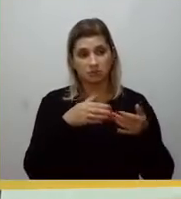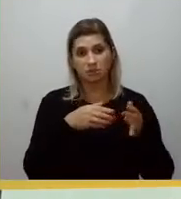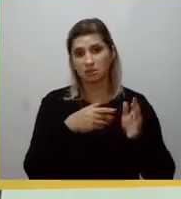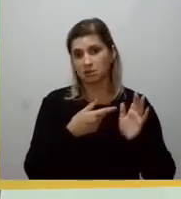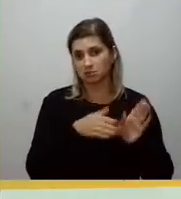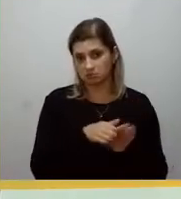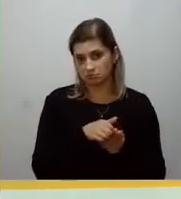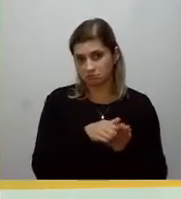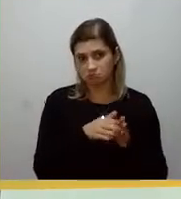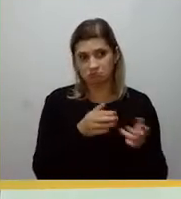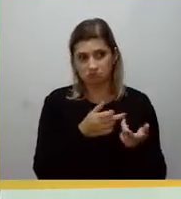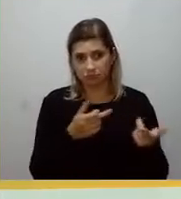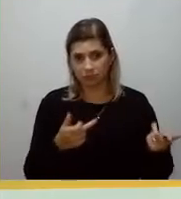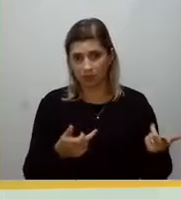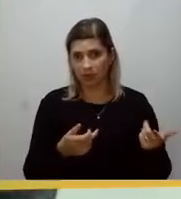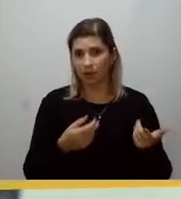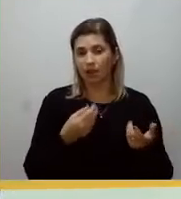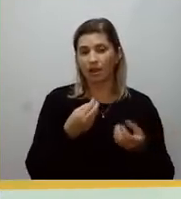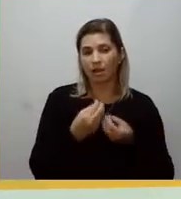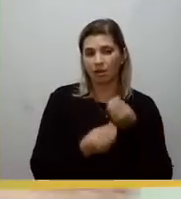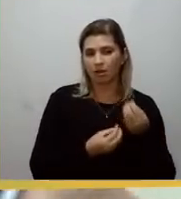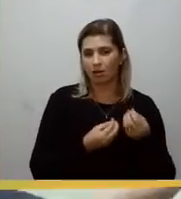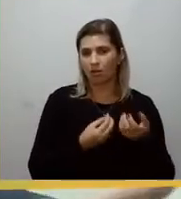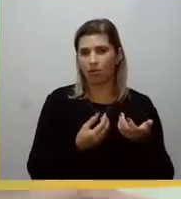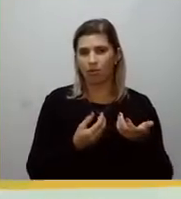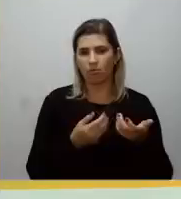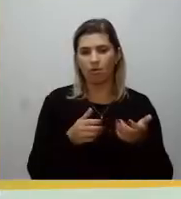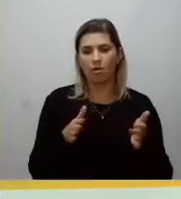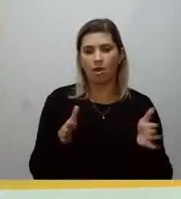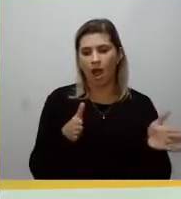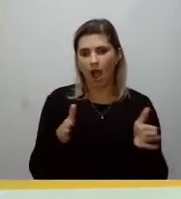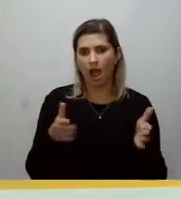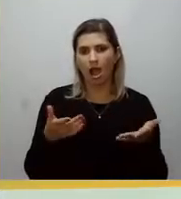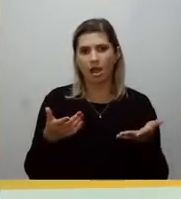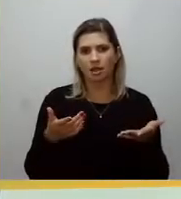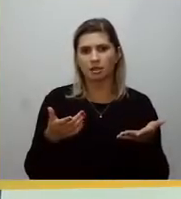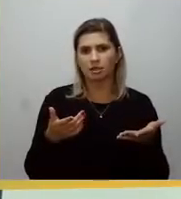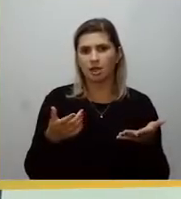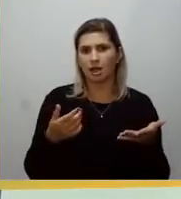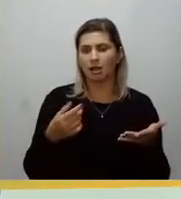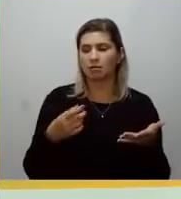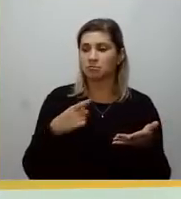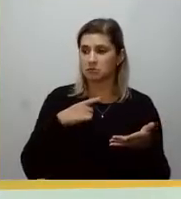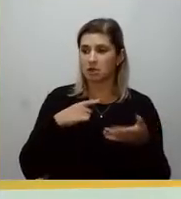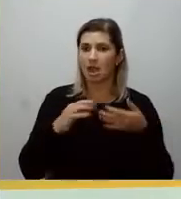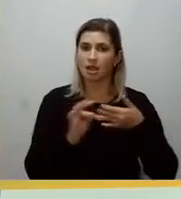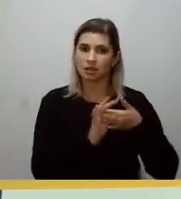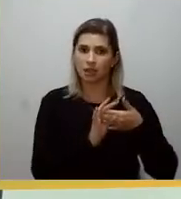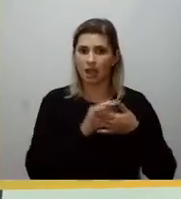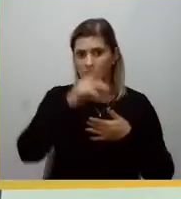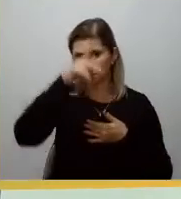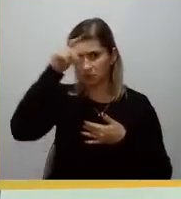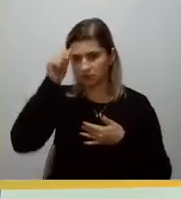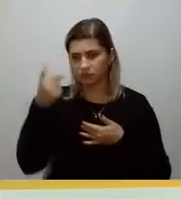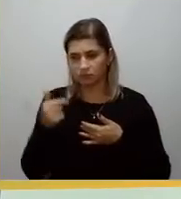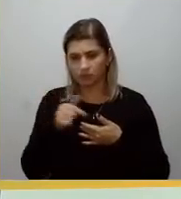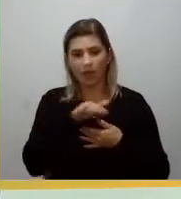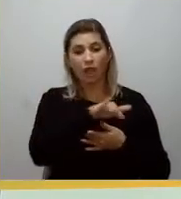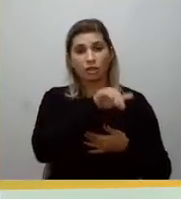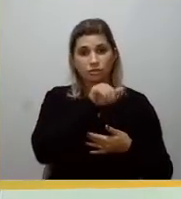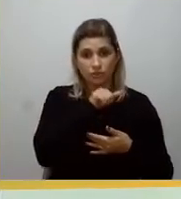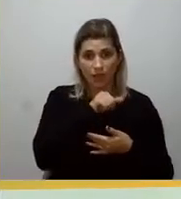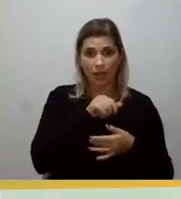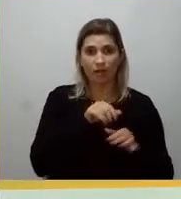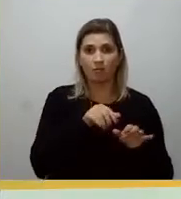Né? Notório saber, alguma coisa que você tem de uma área que não é específica, você não tem nenhum técnico da prefeitura, você é chamado. Mas esse serviço também